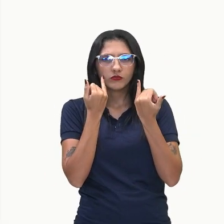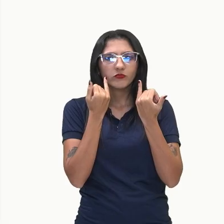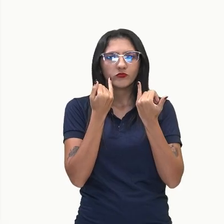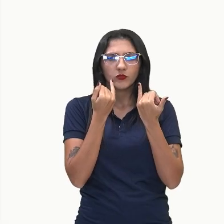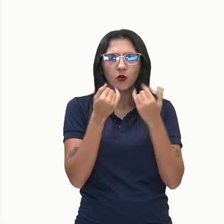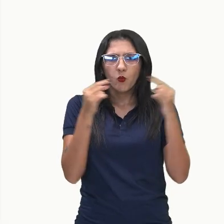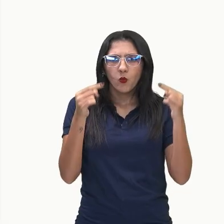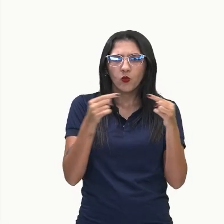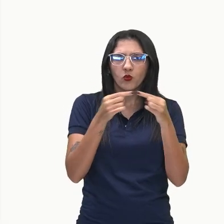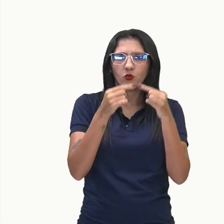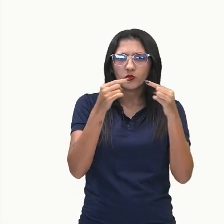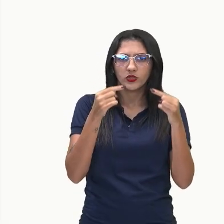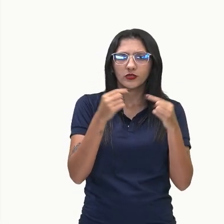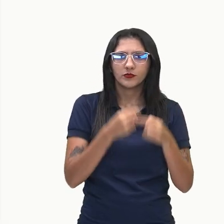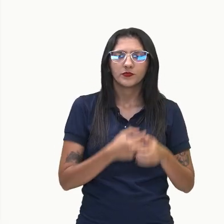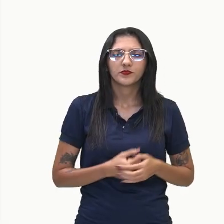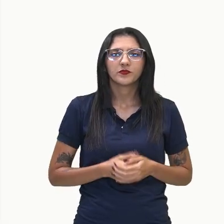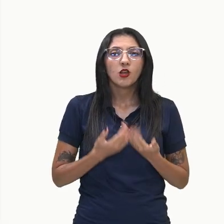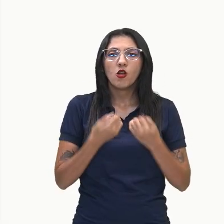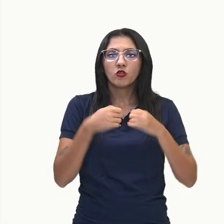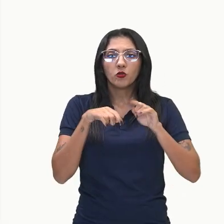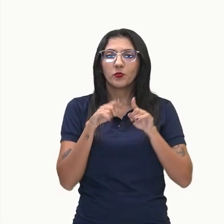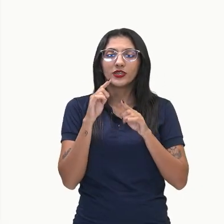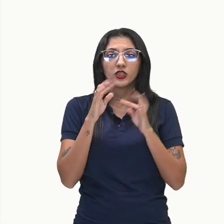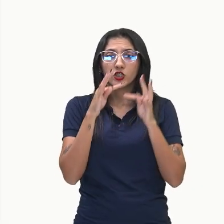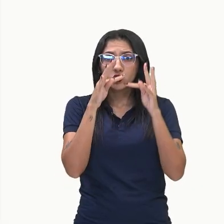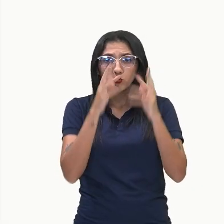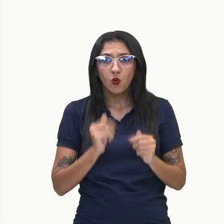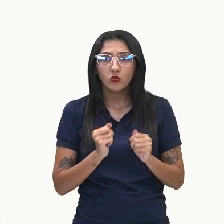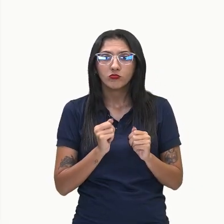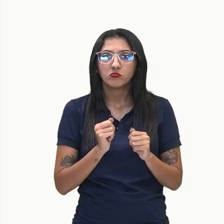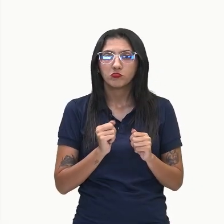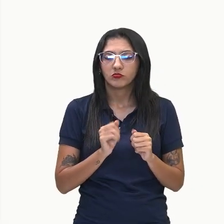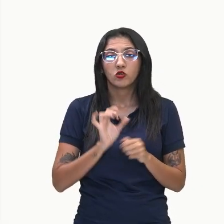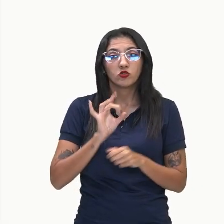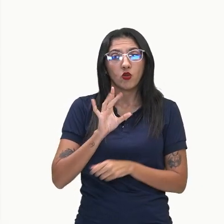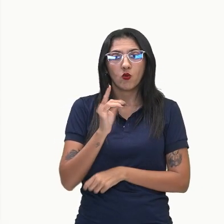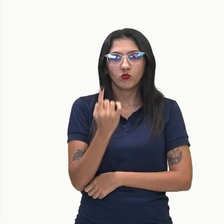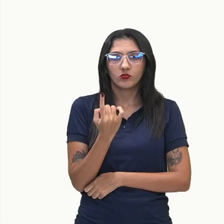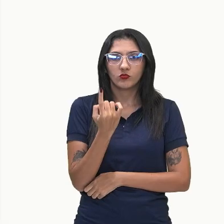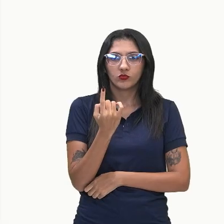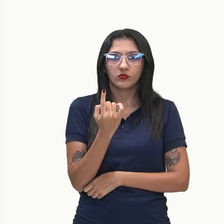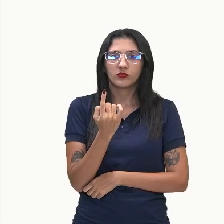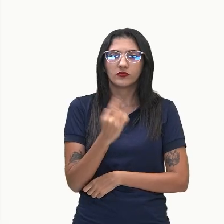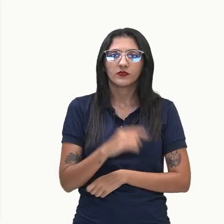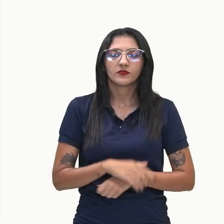que eu não preciso pegar todas as retas, eu só preciso de uma. Então, observe comigo aqui no